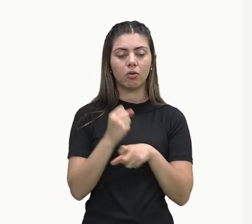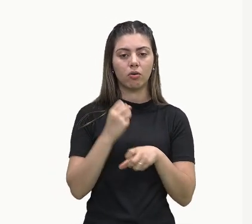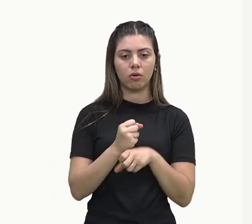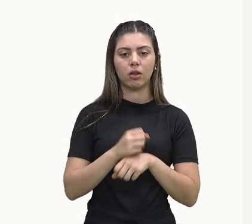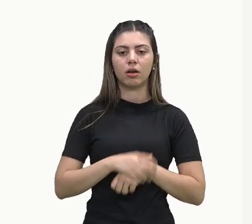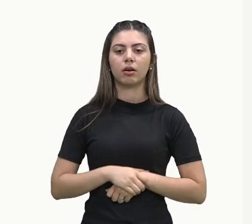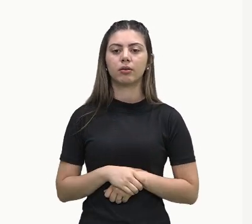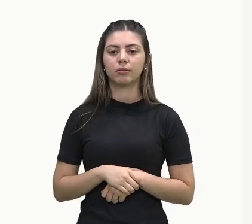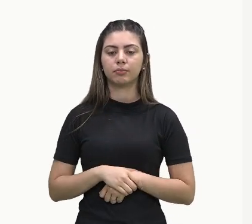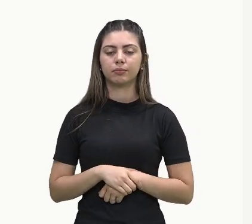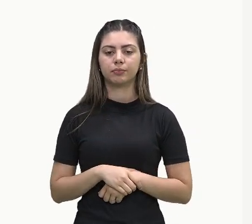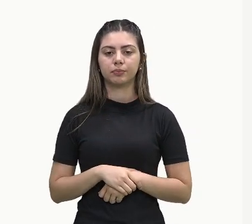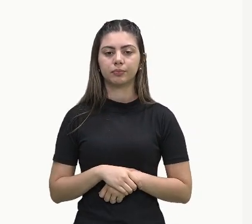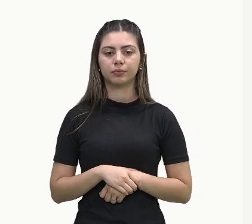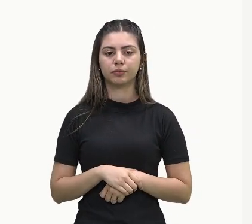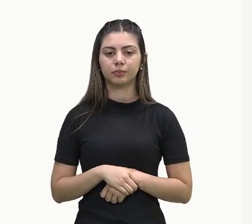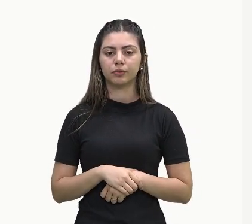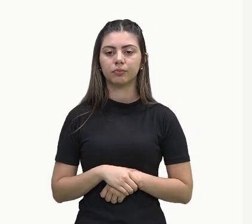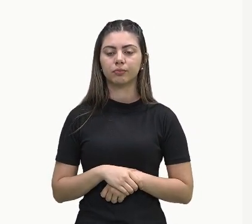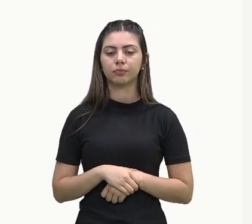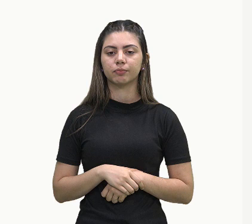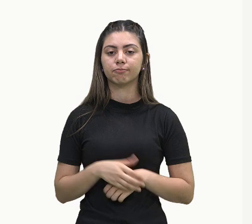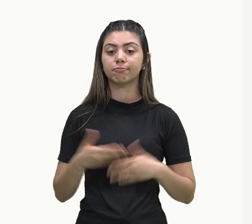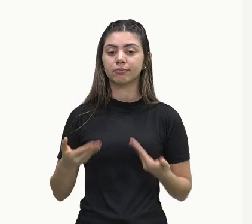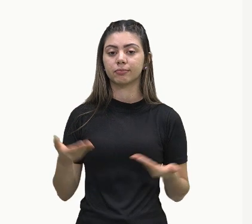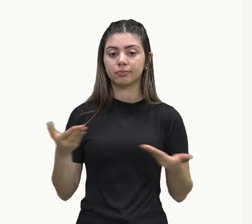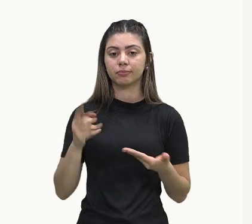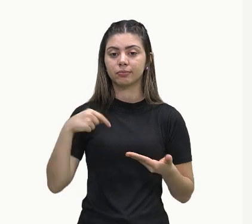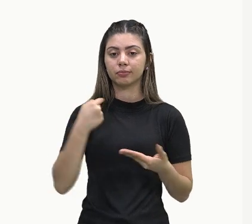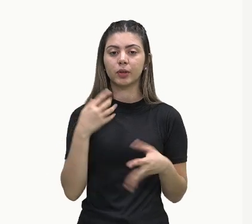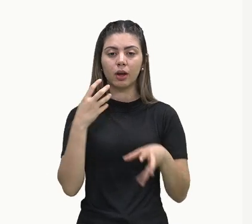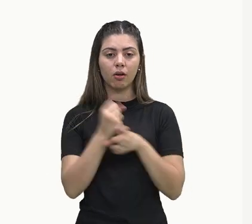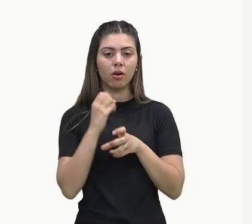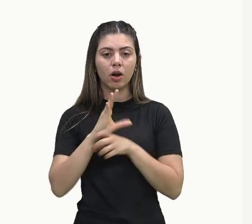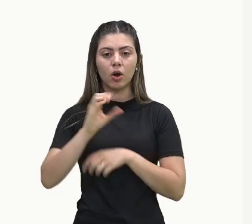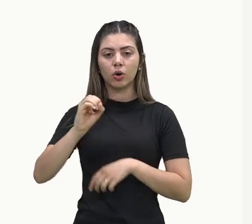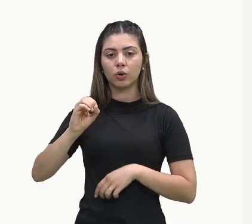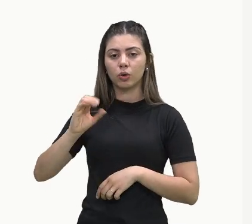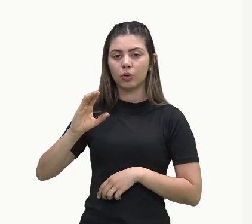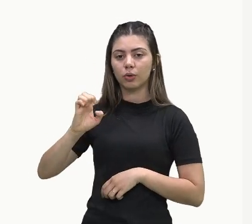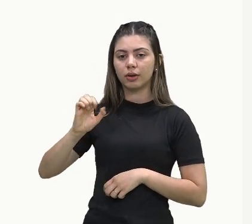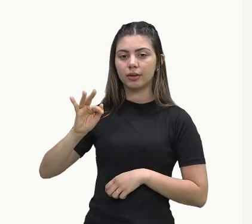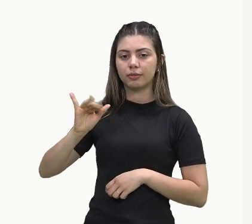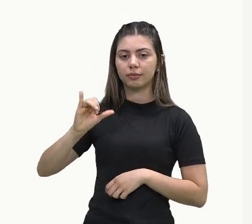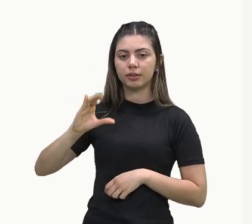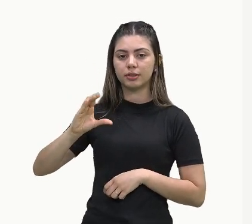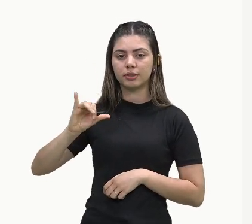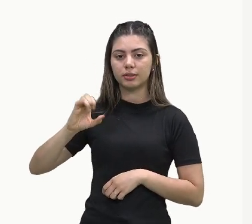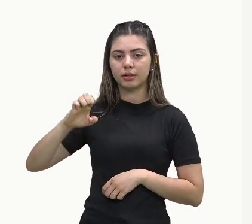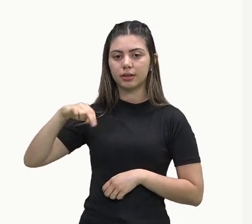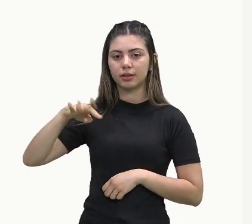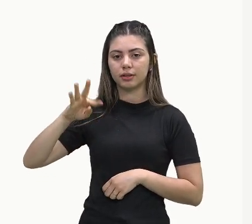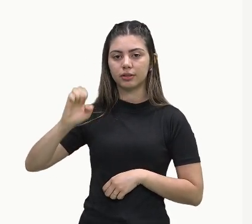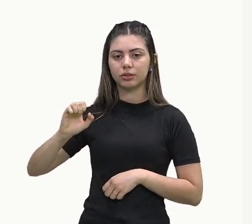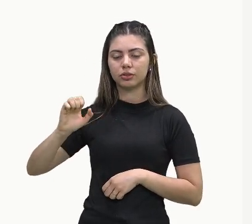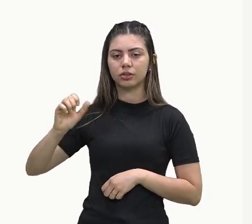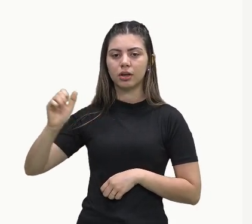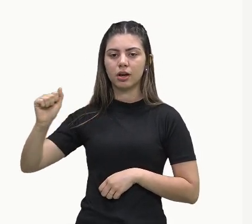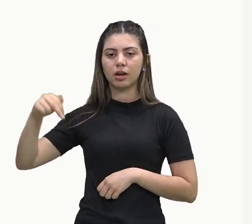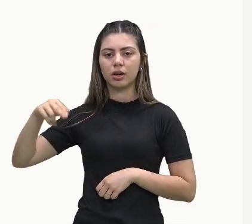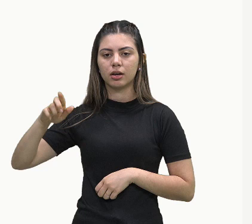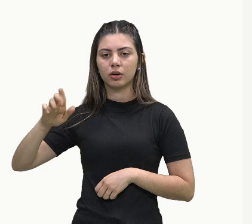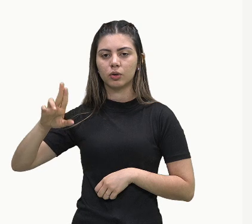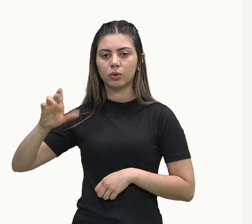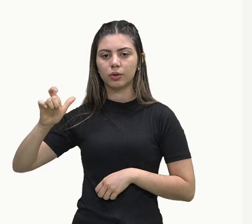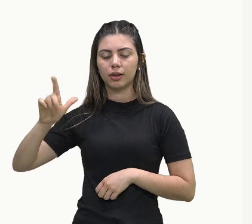angular para calcular o coeficiente angular m de uma reta a partir de dois